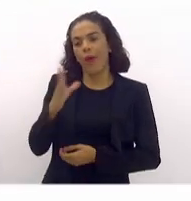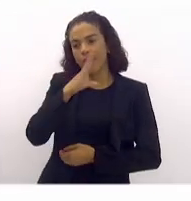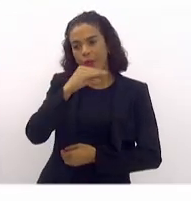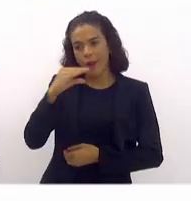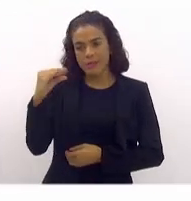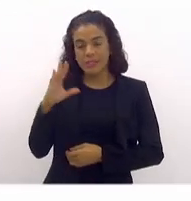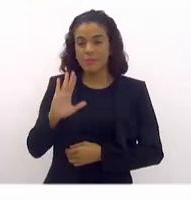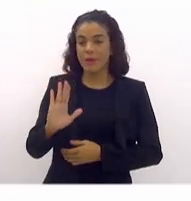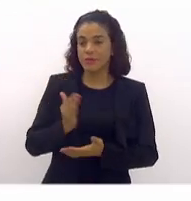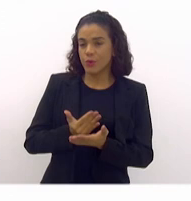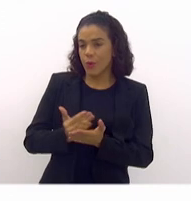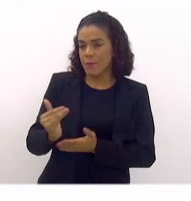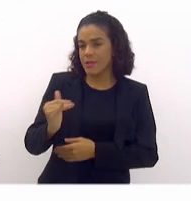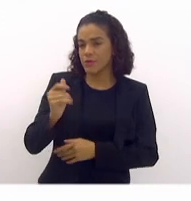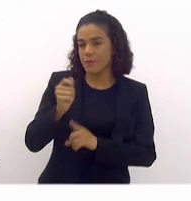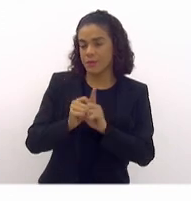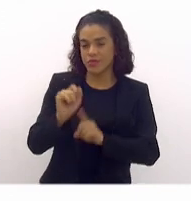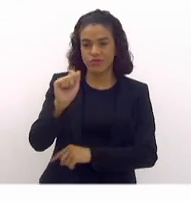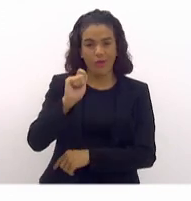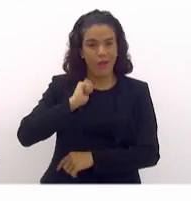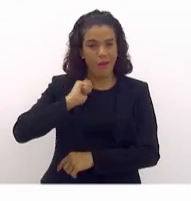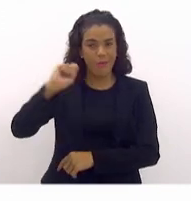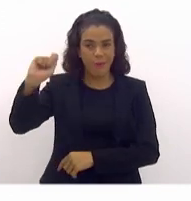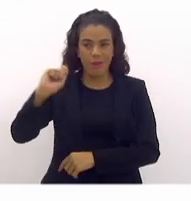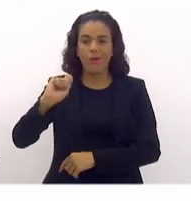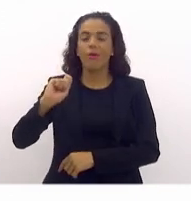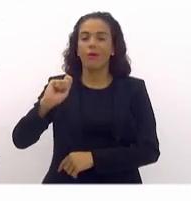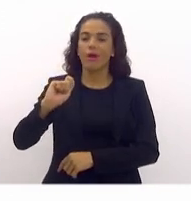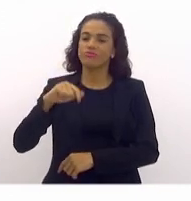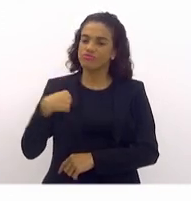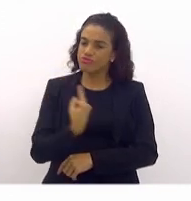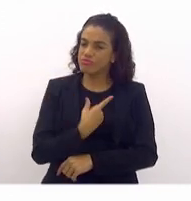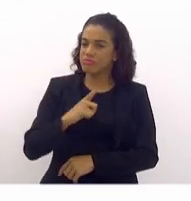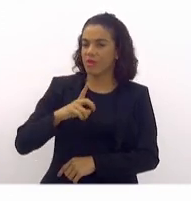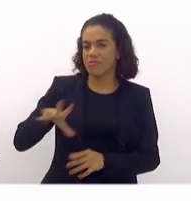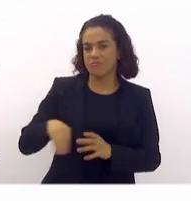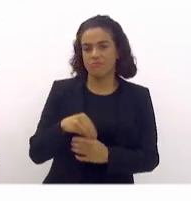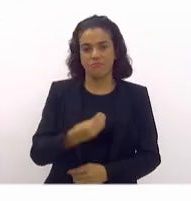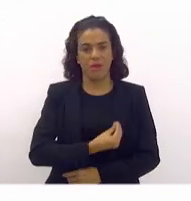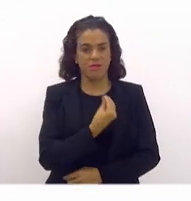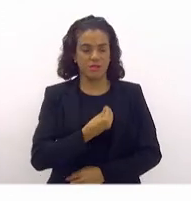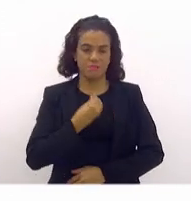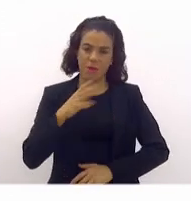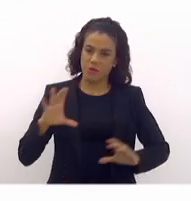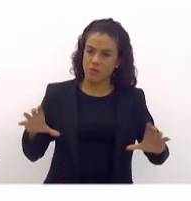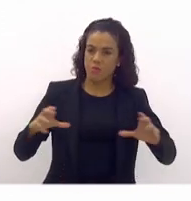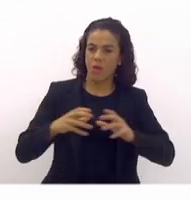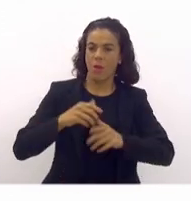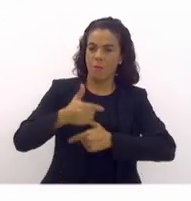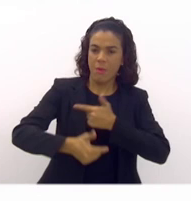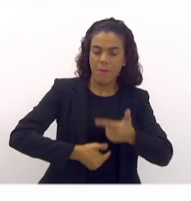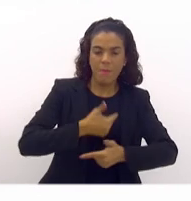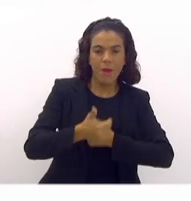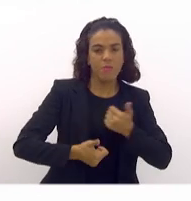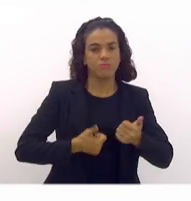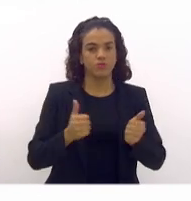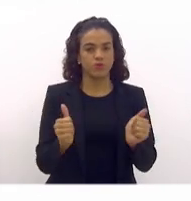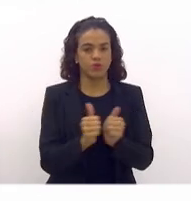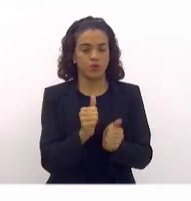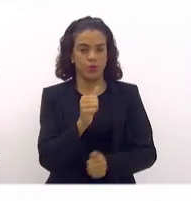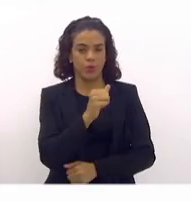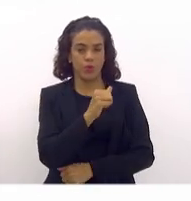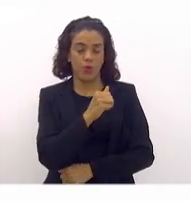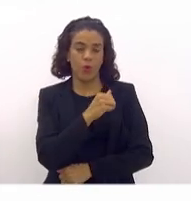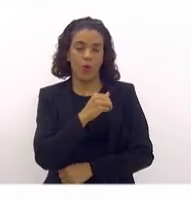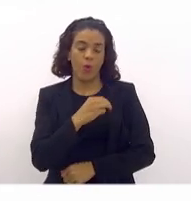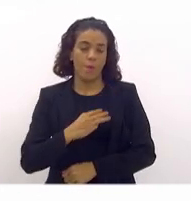desde abril que a gente tem participado de uma força-tarefa, junto não só com o Ministério da Justiça,